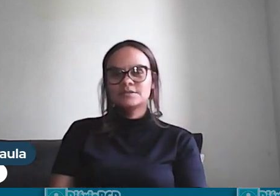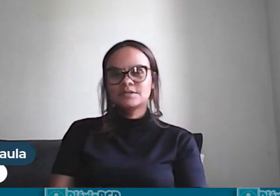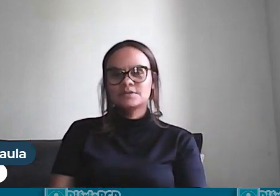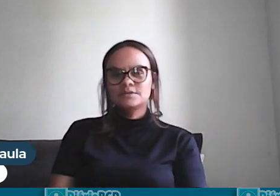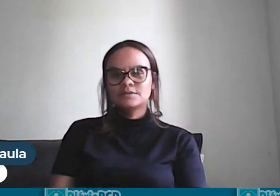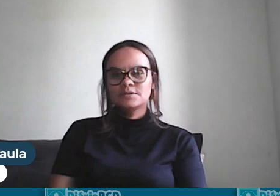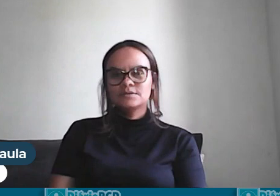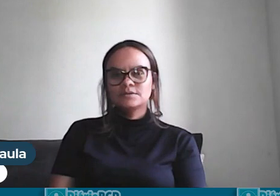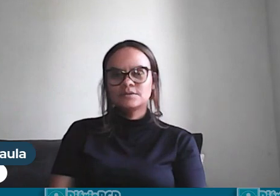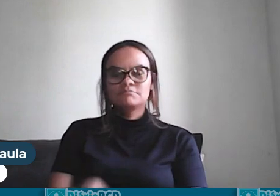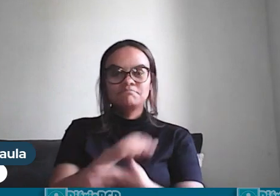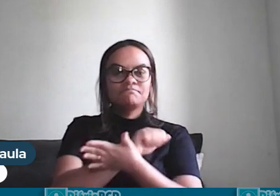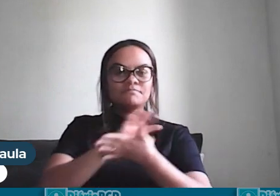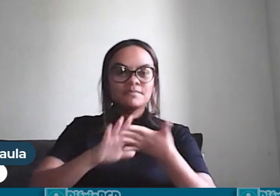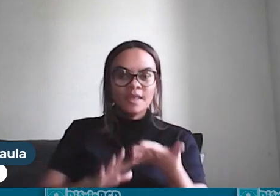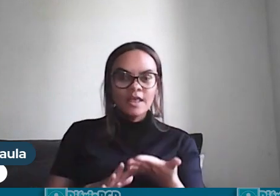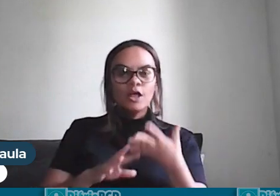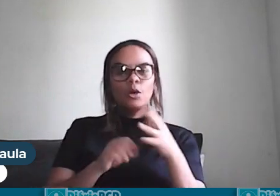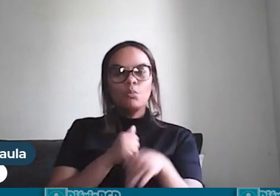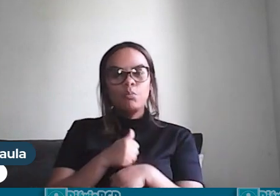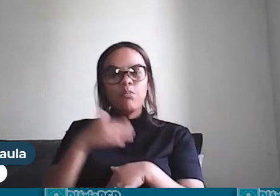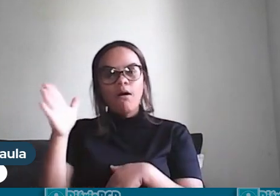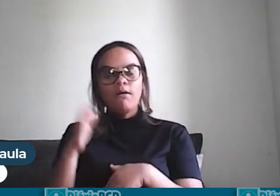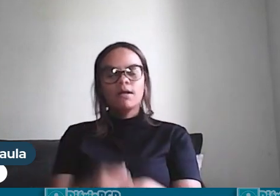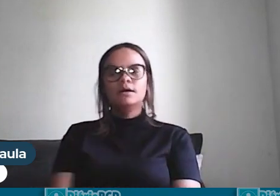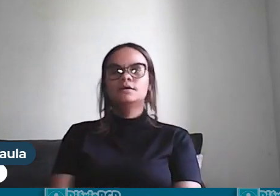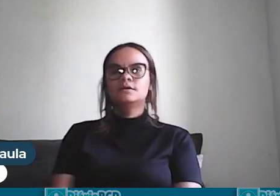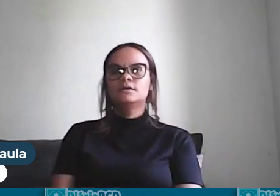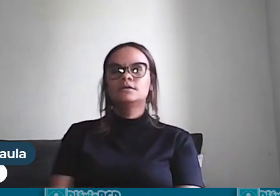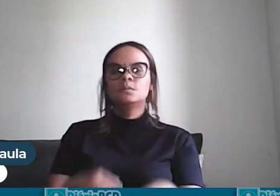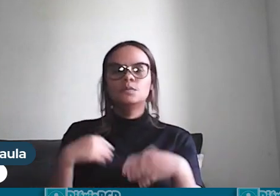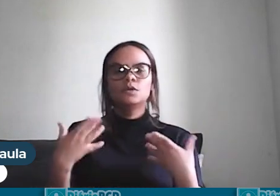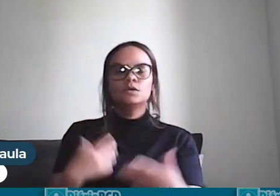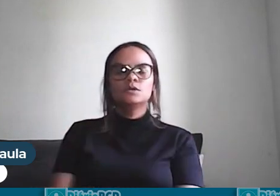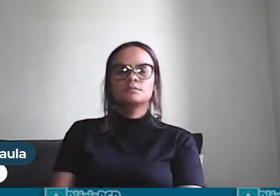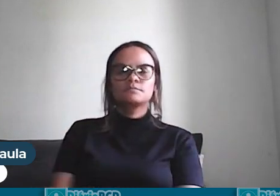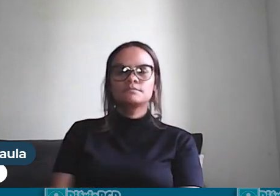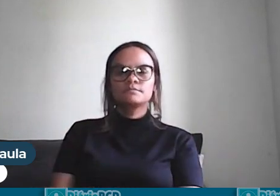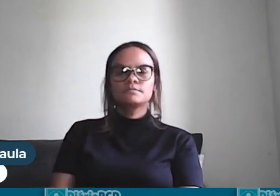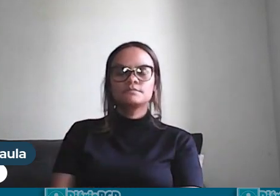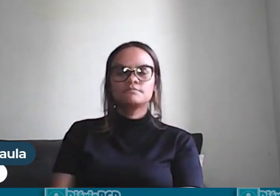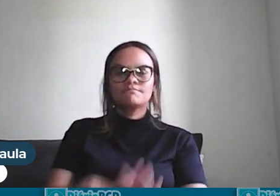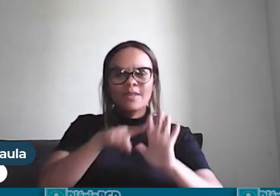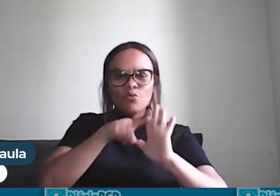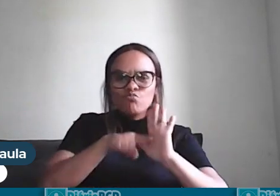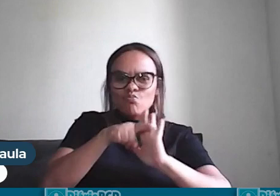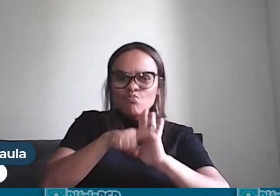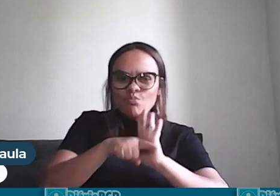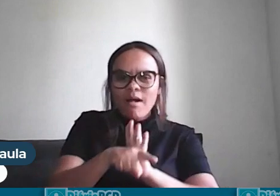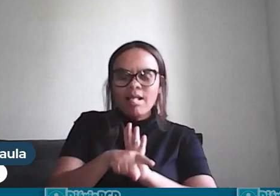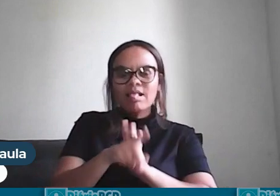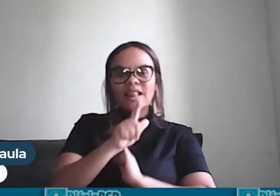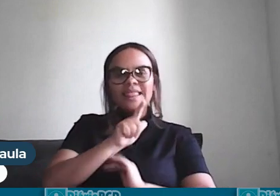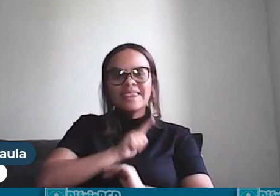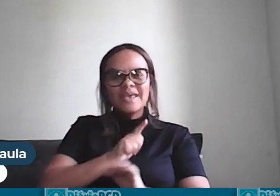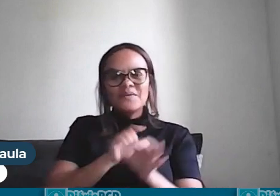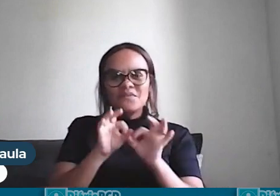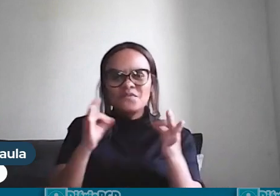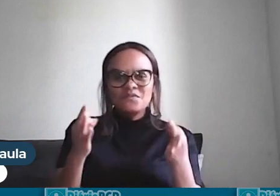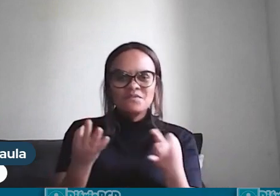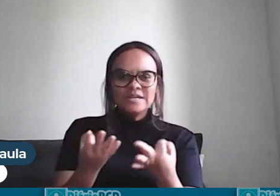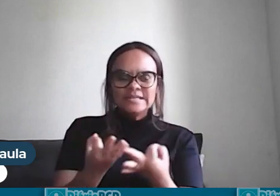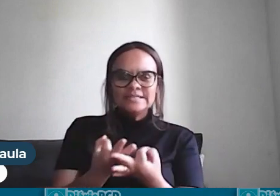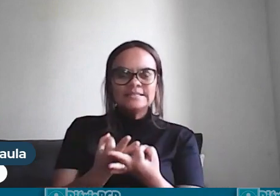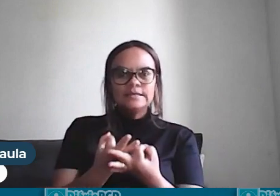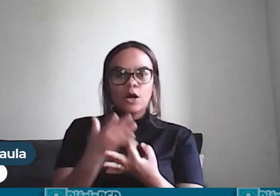escolar, atividades externas. Doutora, qual é o indicativo para que essas famílias